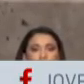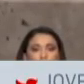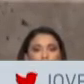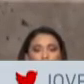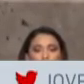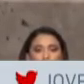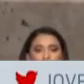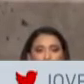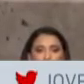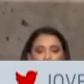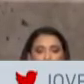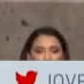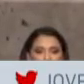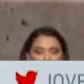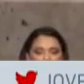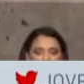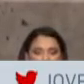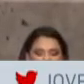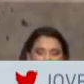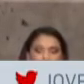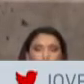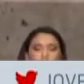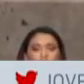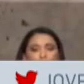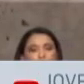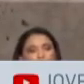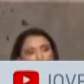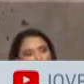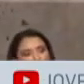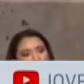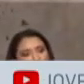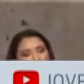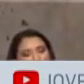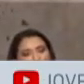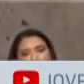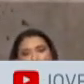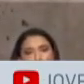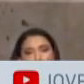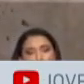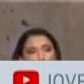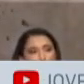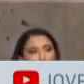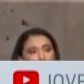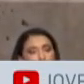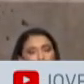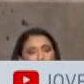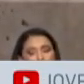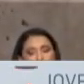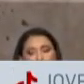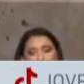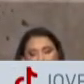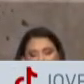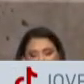de emenda, a presidente do STF afirmou ainda que as mudanças feitas pelo Congresso até agora para ampliar a